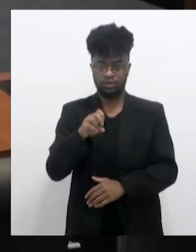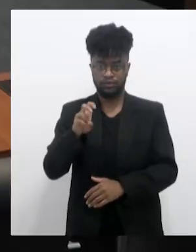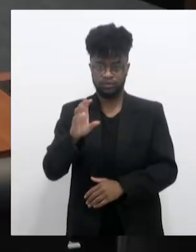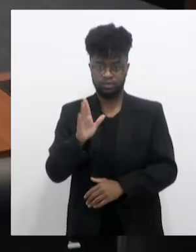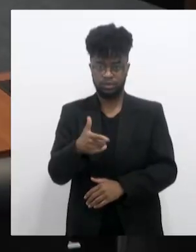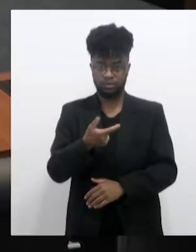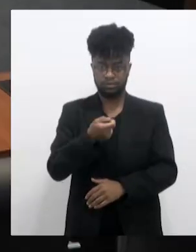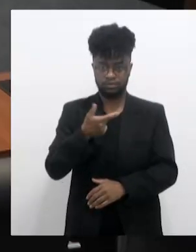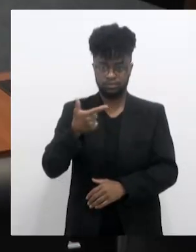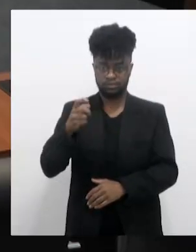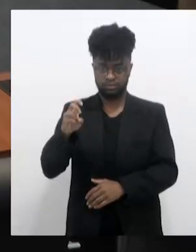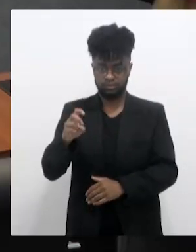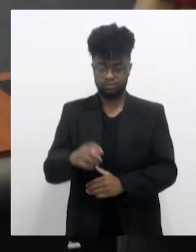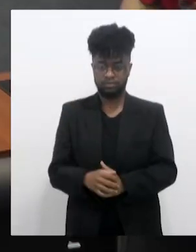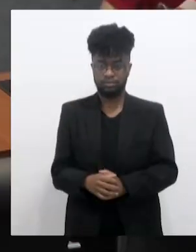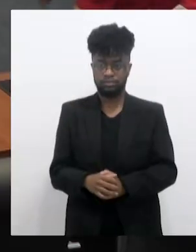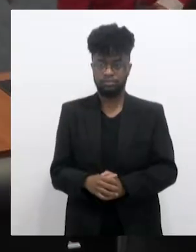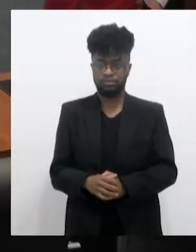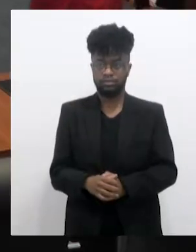5295/2025.